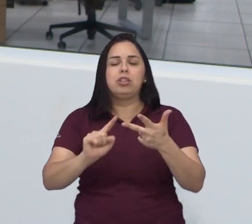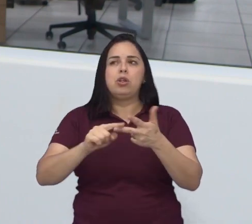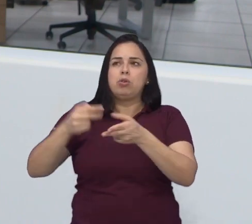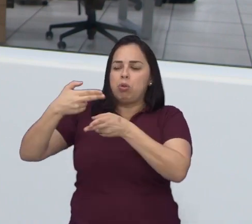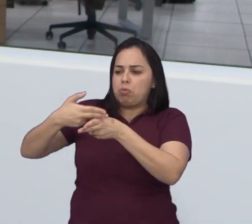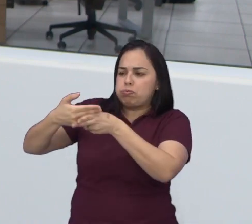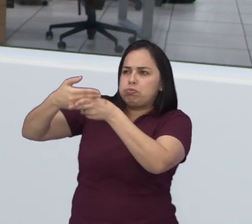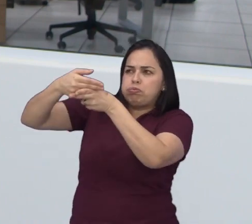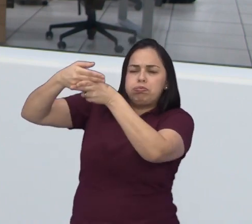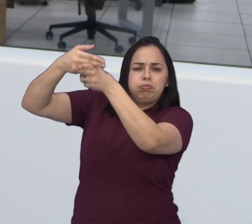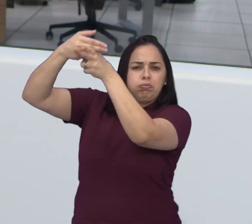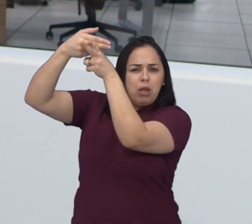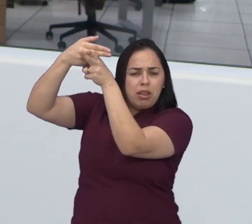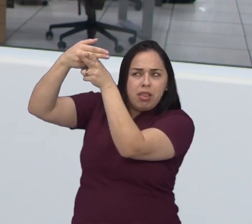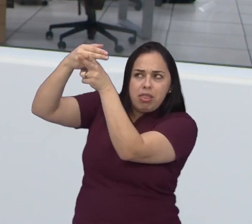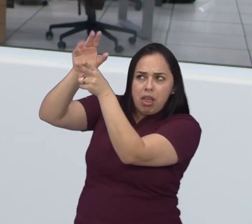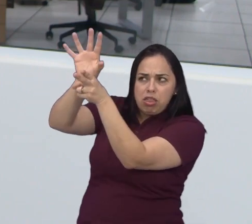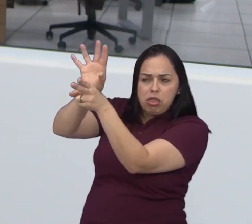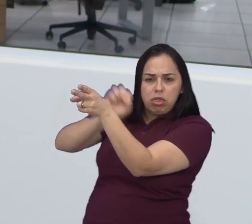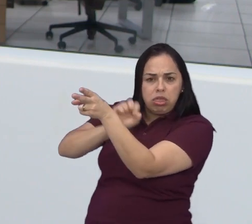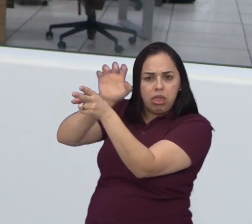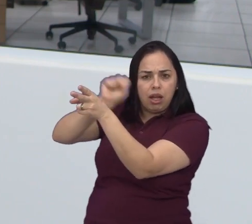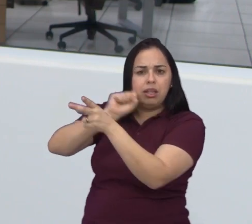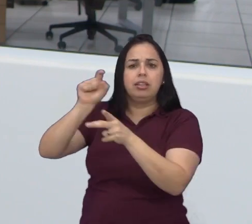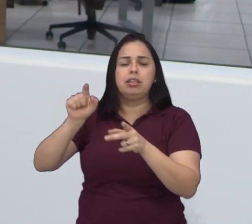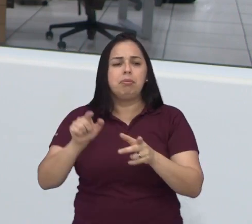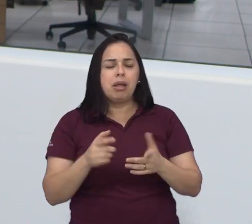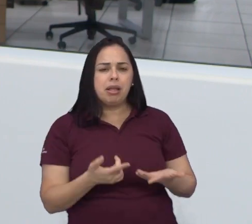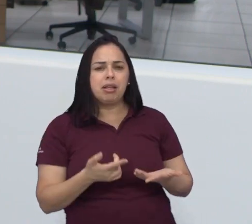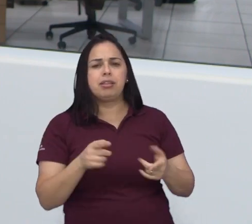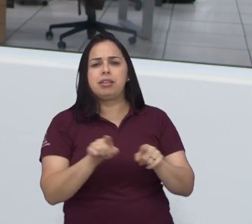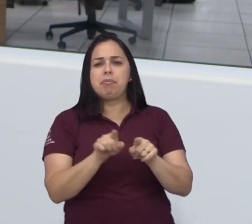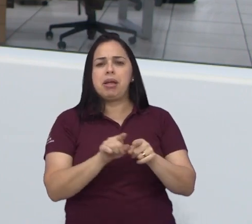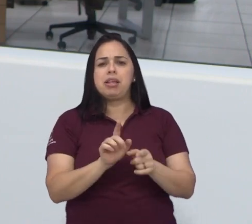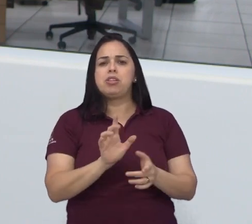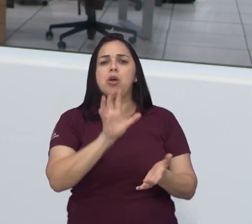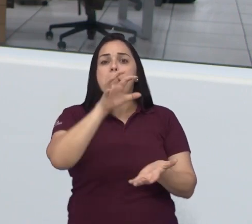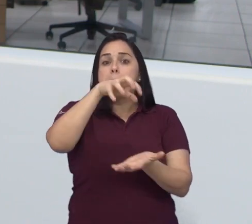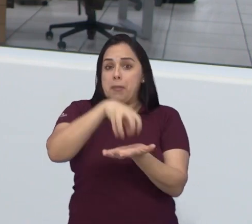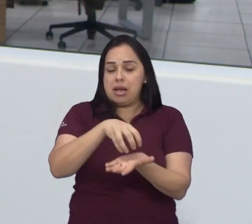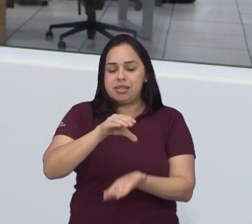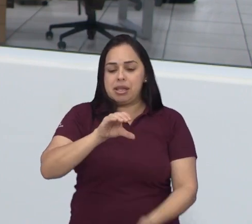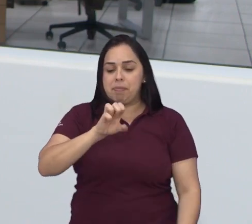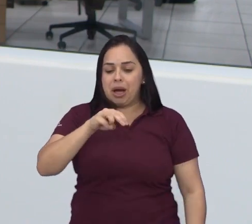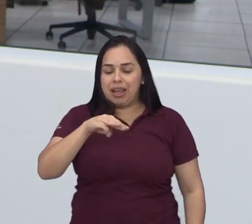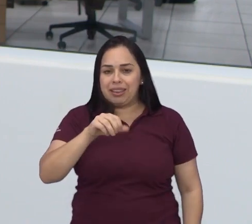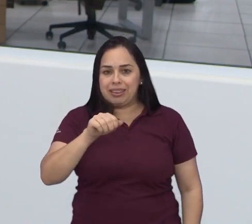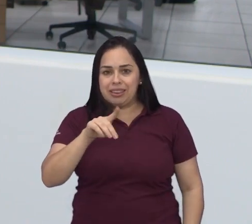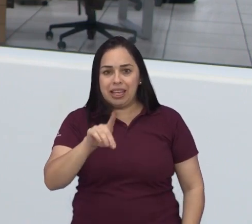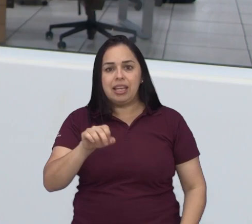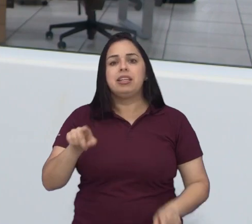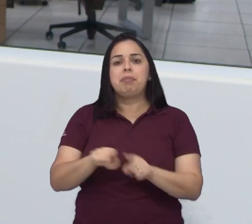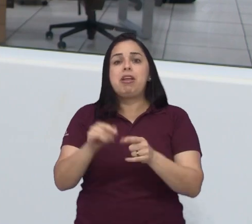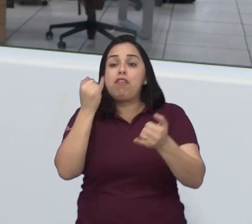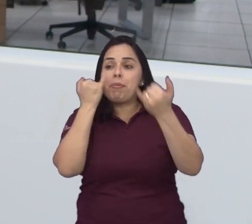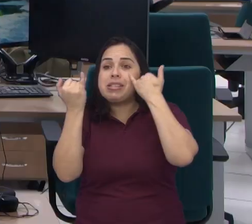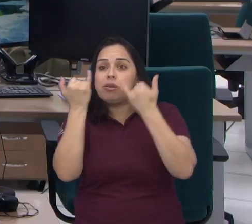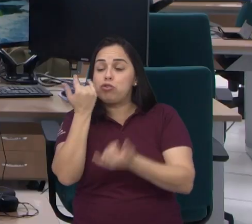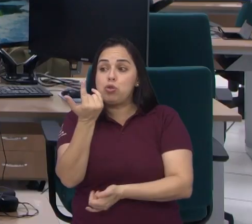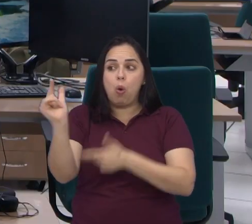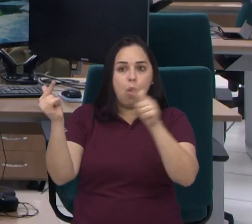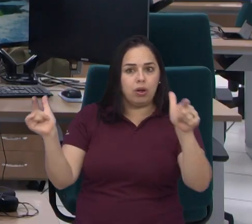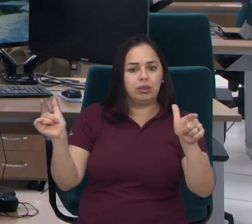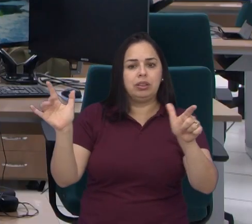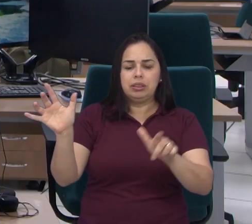dados de satélite, dados de redes observacionais, tanto de CEMADEM quanto de parceiros, são então utilizados nesse trabalho.